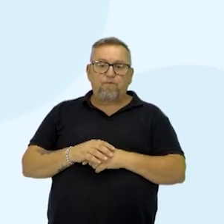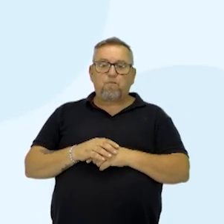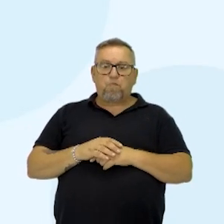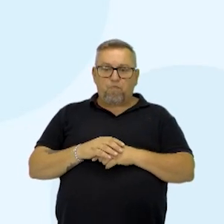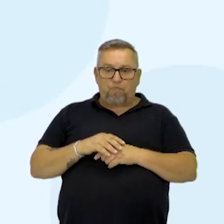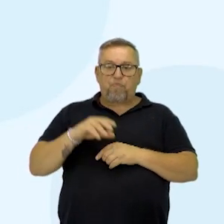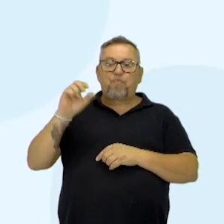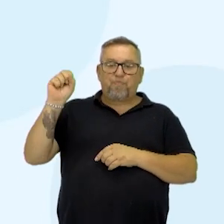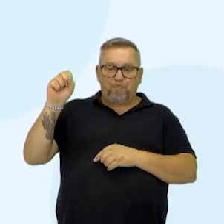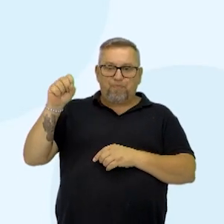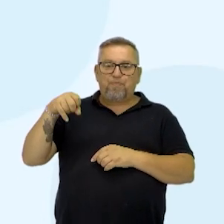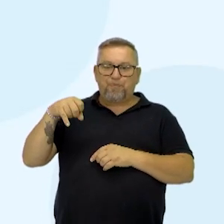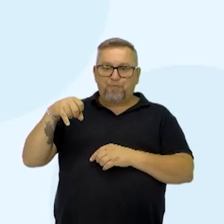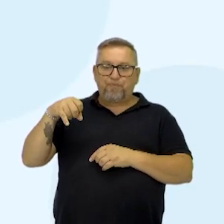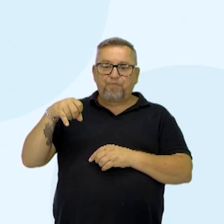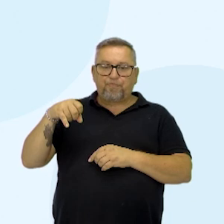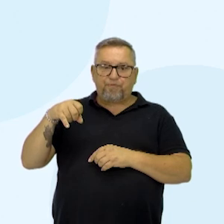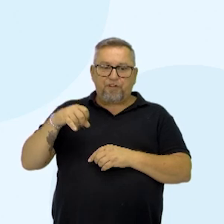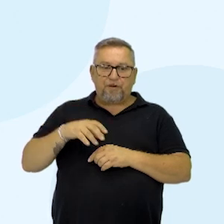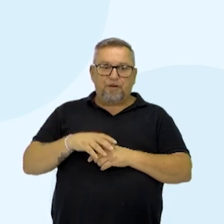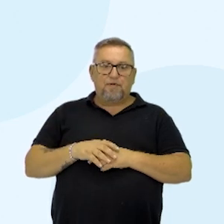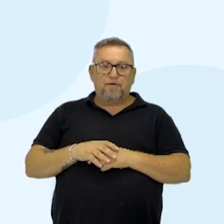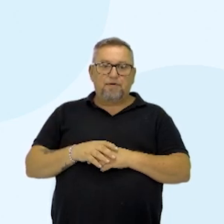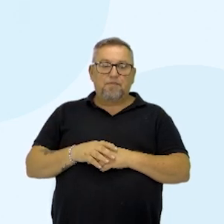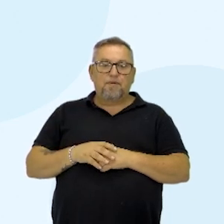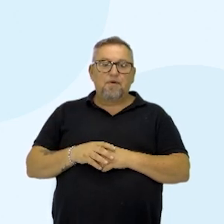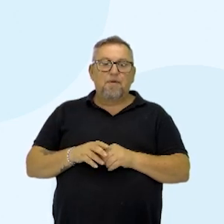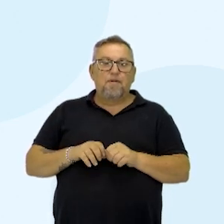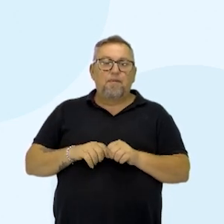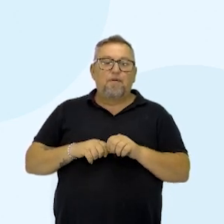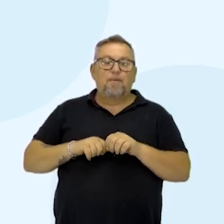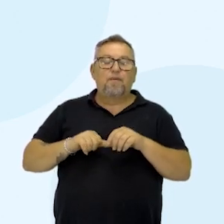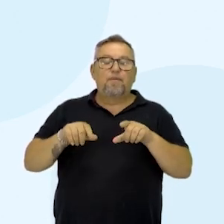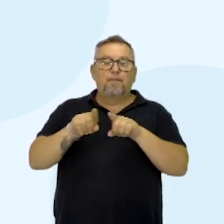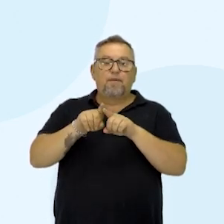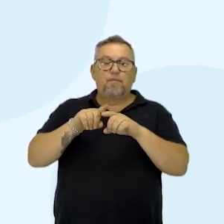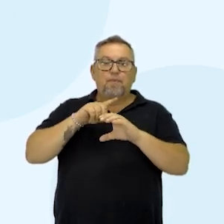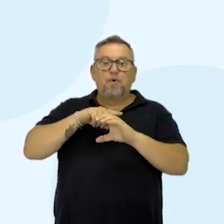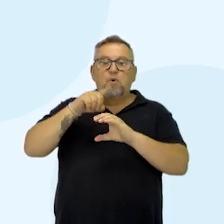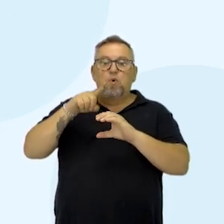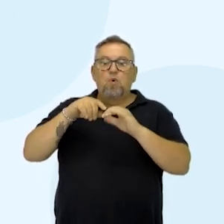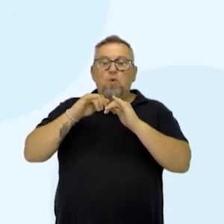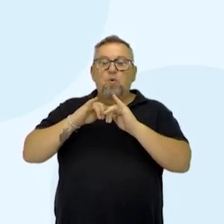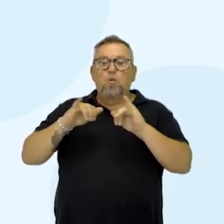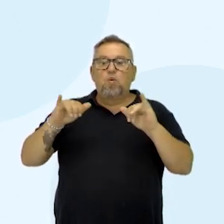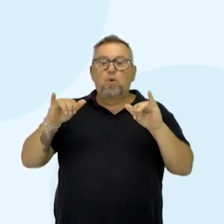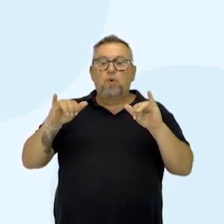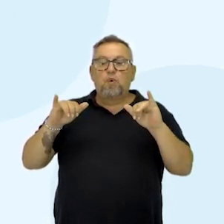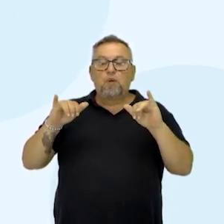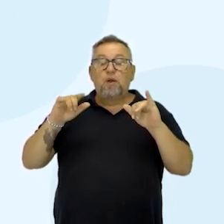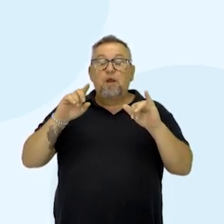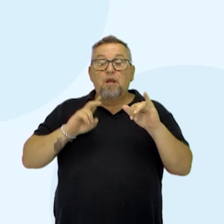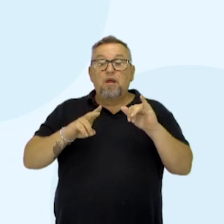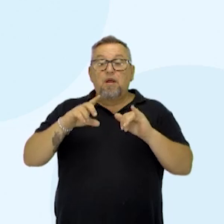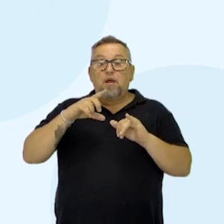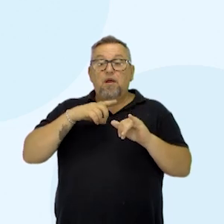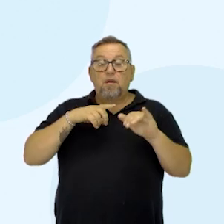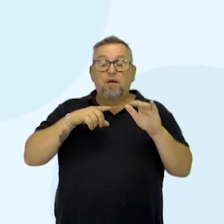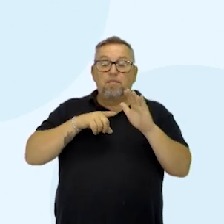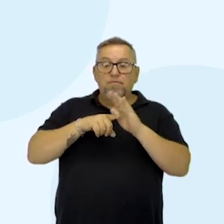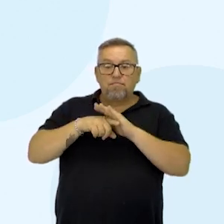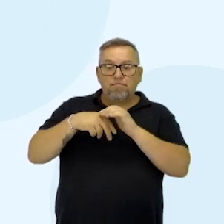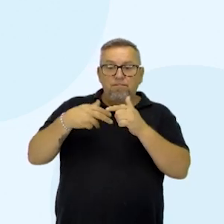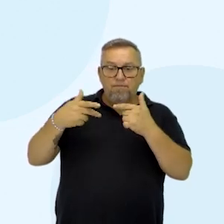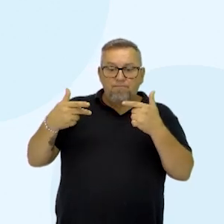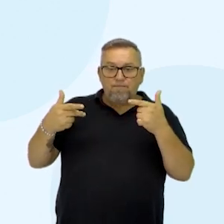aparecem? Sim, eu até mencionei um pouquinho na aula. No artigo de divulgação científica sempre aparecem essas questões aí, tudo